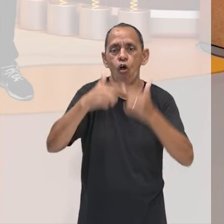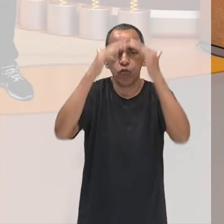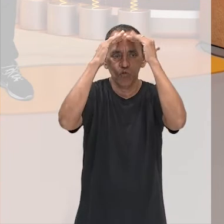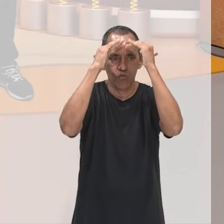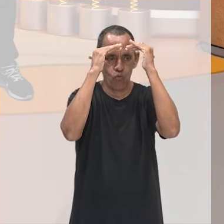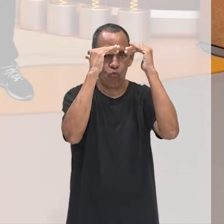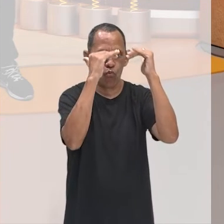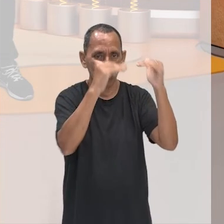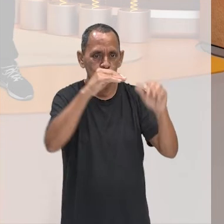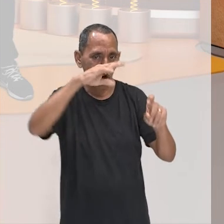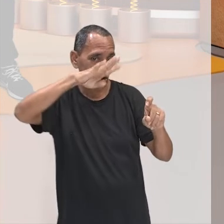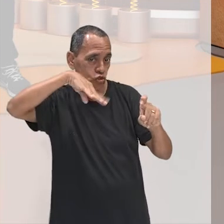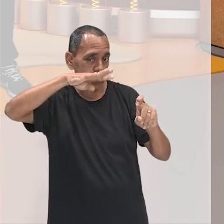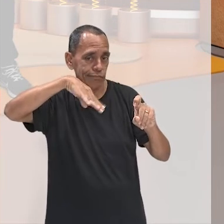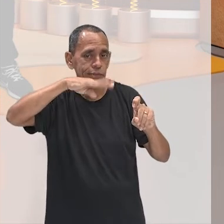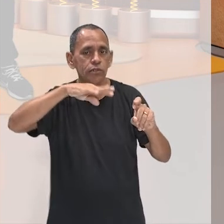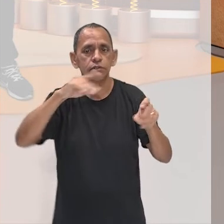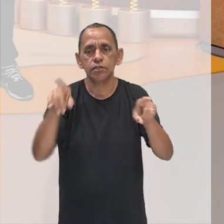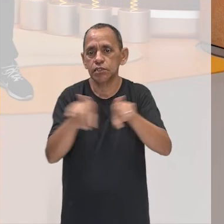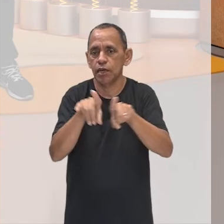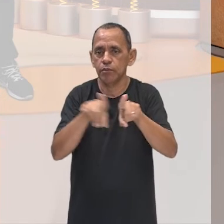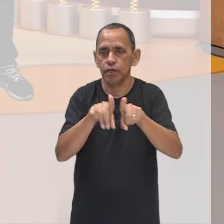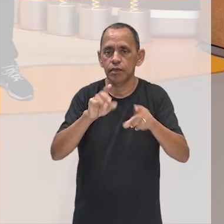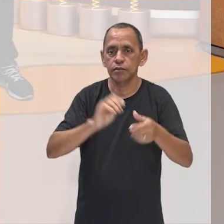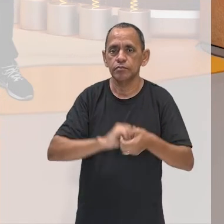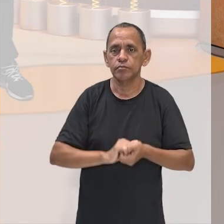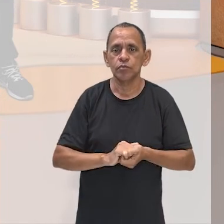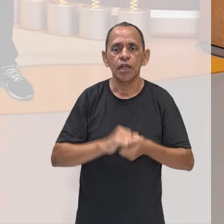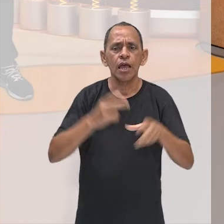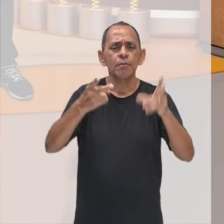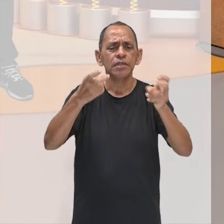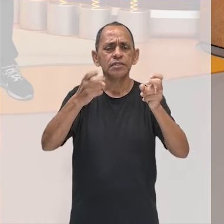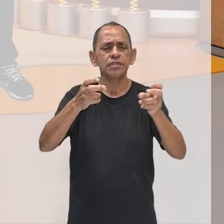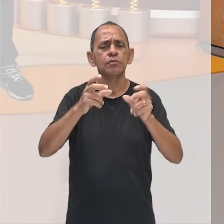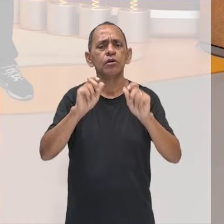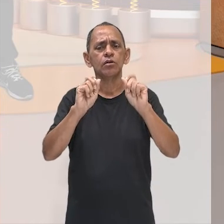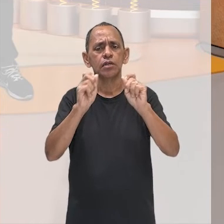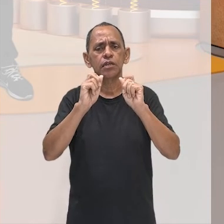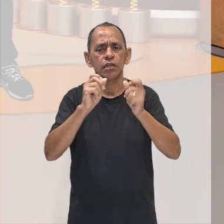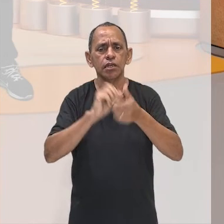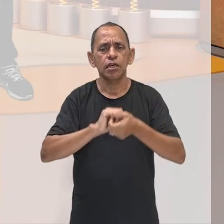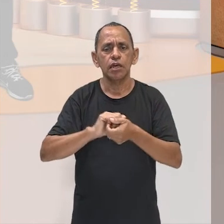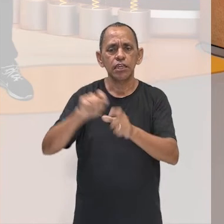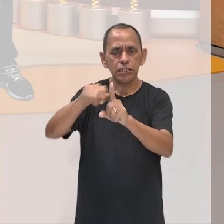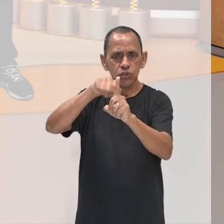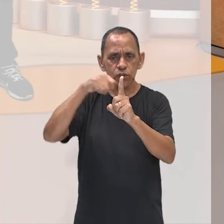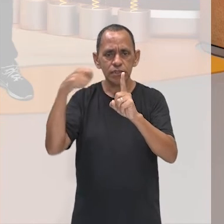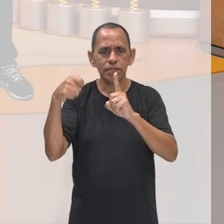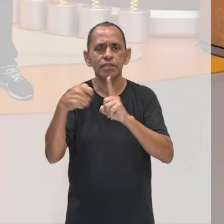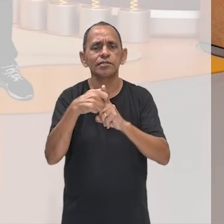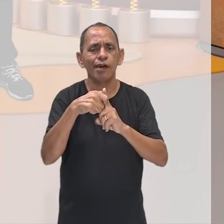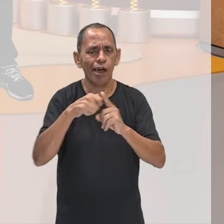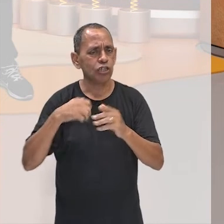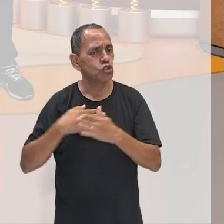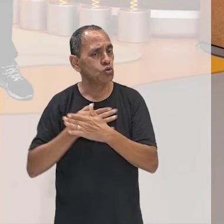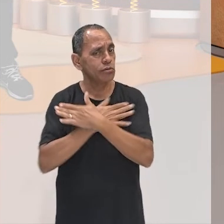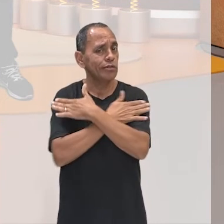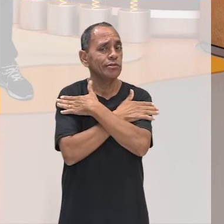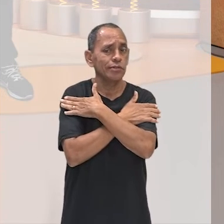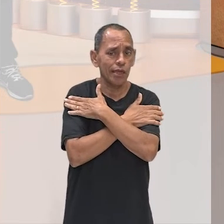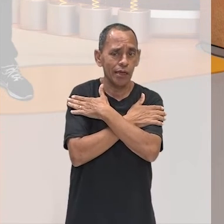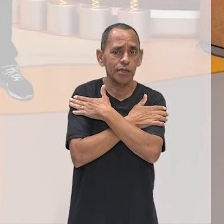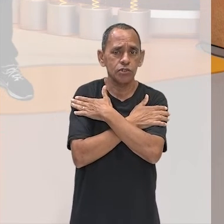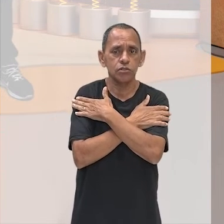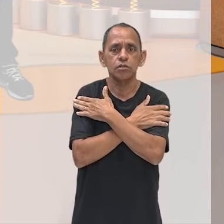olha só, aí a gente tem a sociedade, a organização da estrutura social dos astecas, de forma que eles